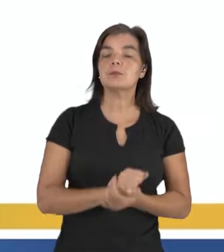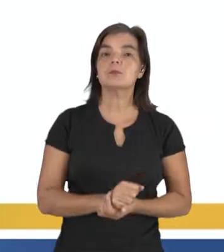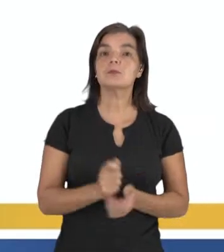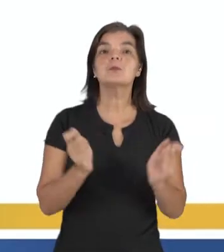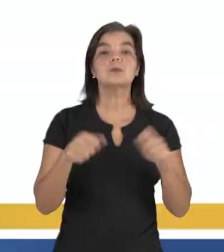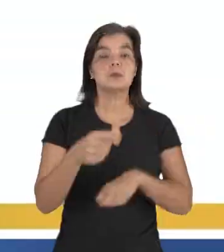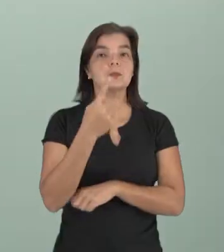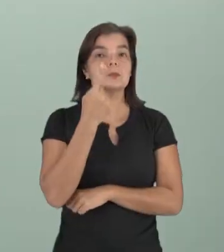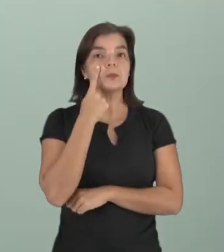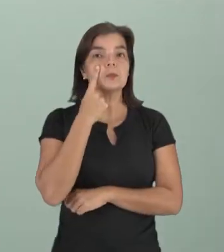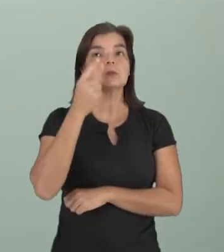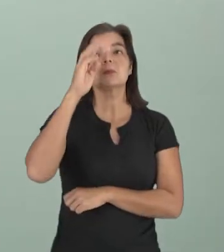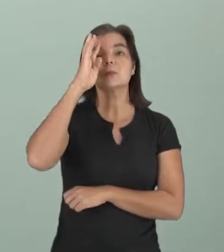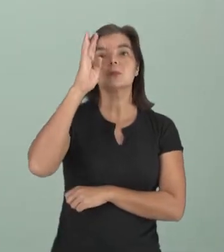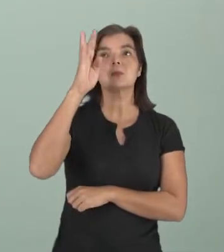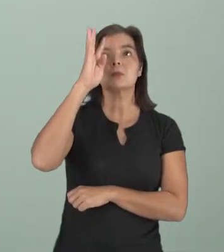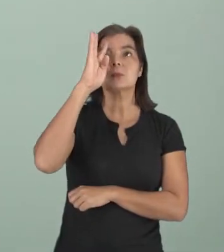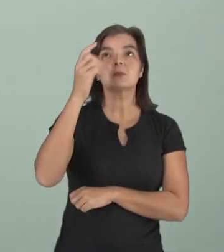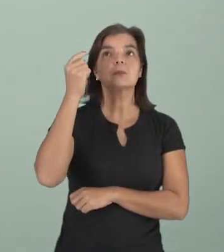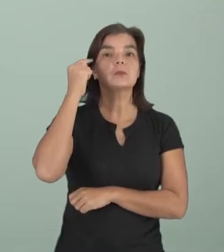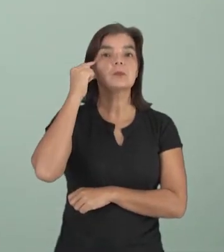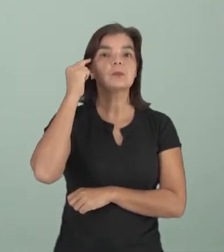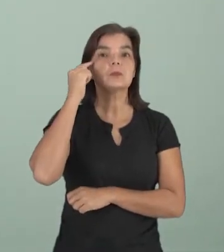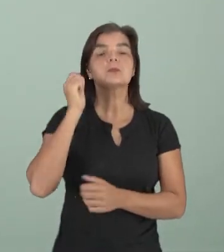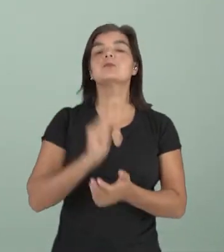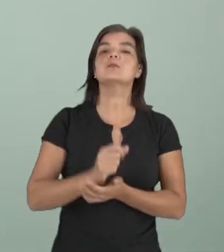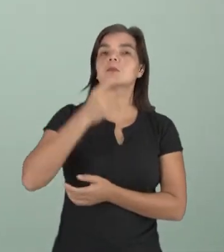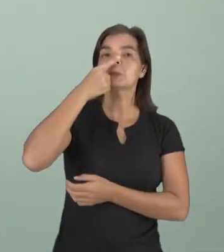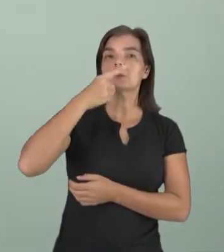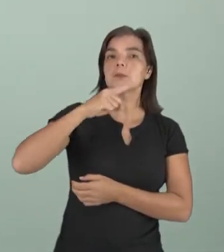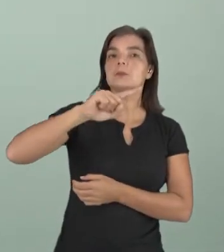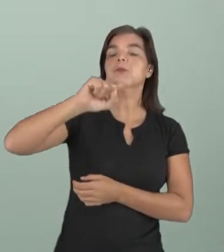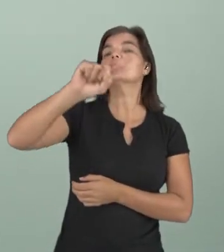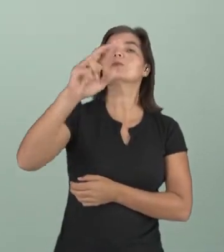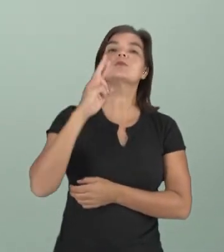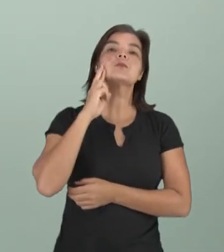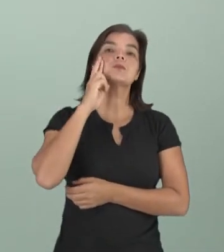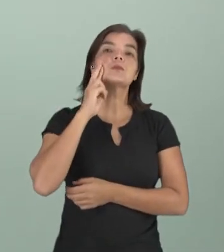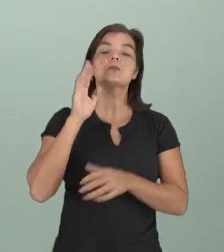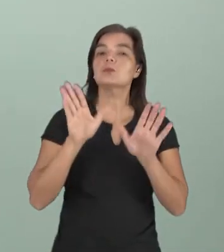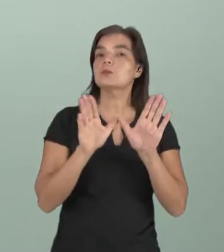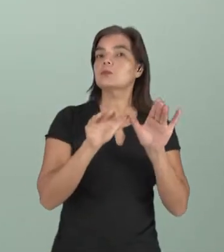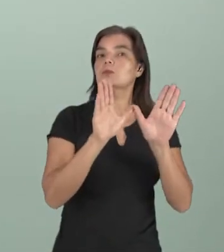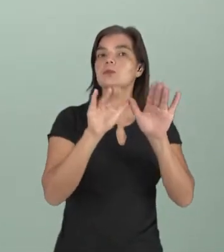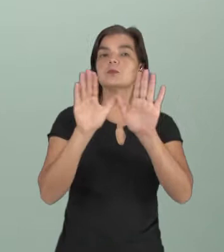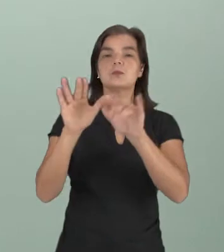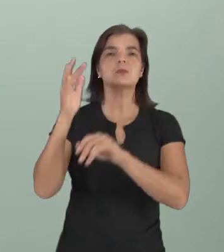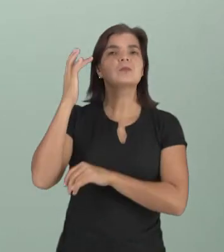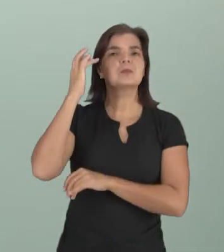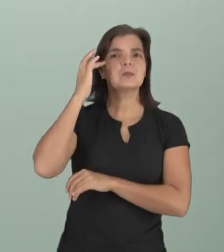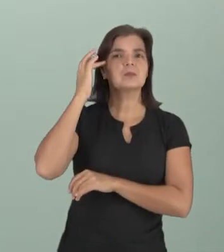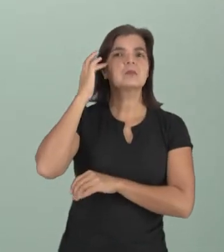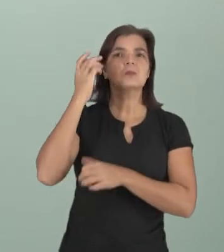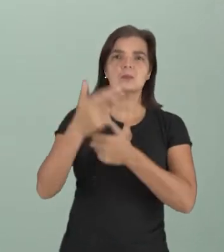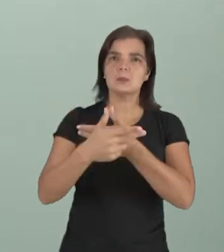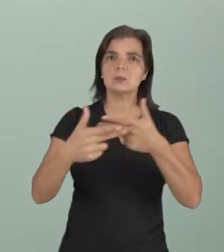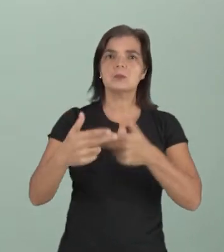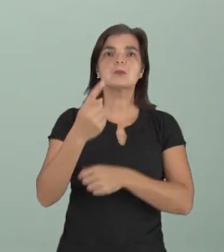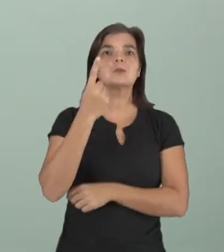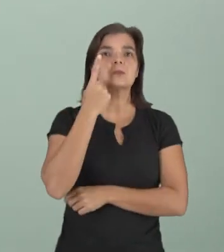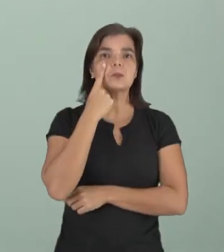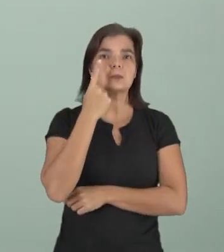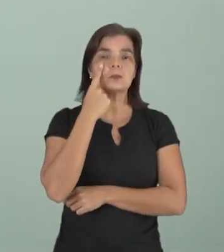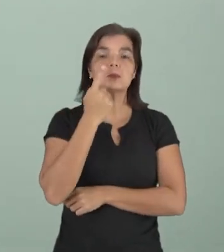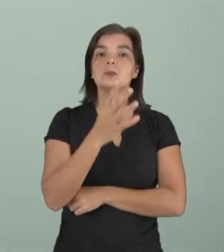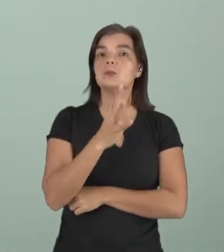posso ver, imaginar, pensar um elefante cor-de-rosa voando no alto. Será que esse objeto que eu estou vendo,